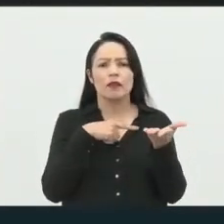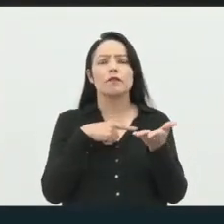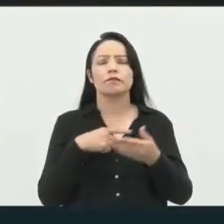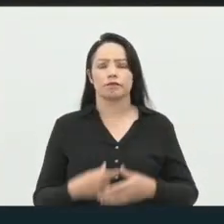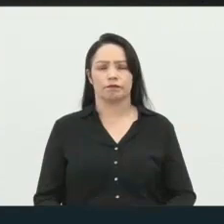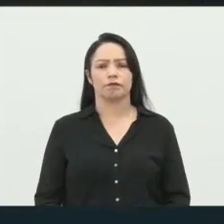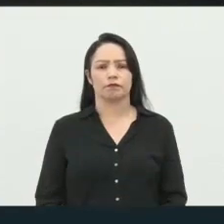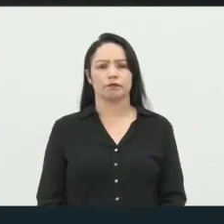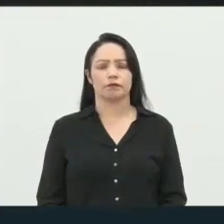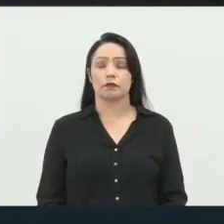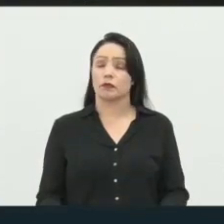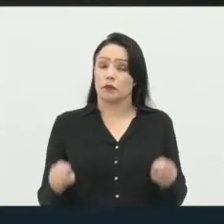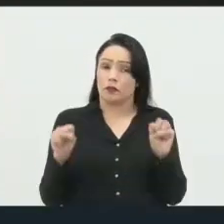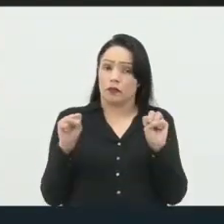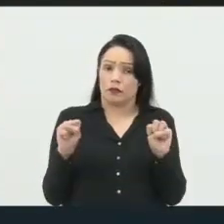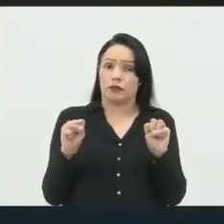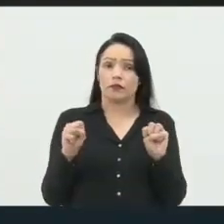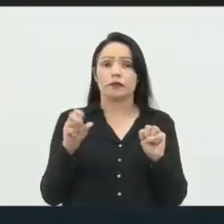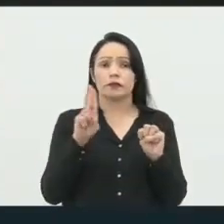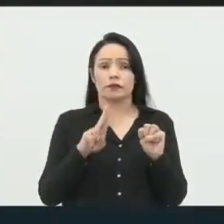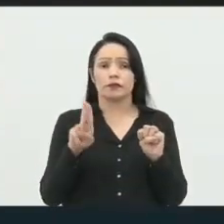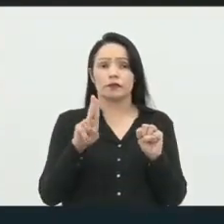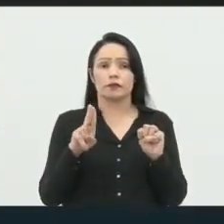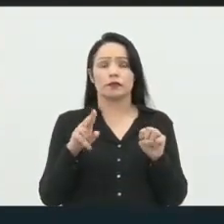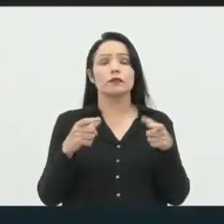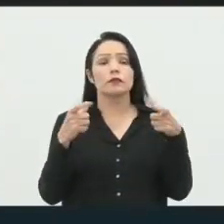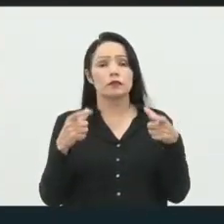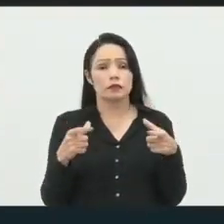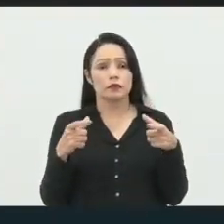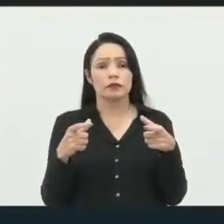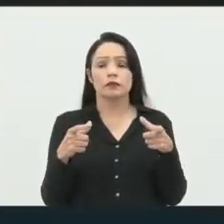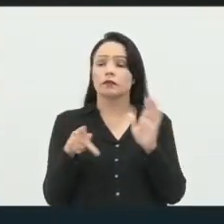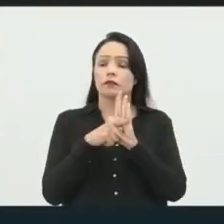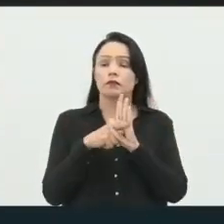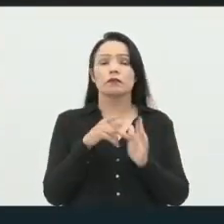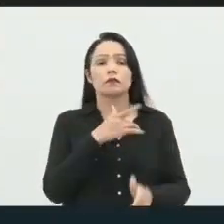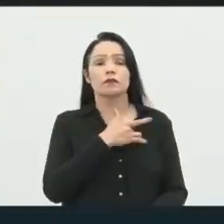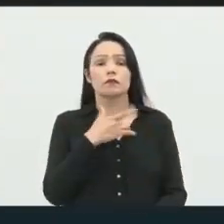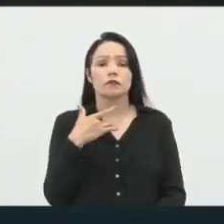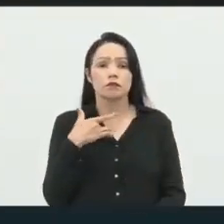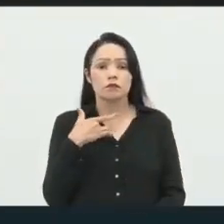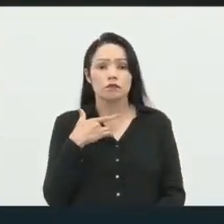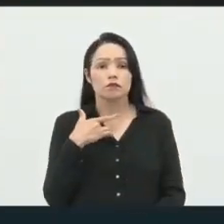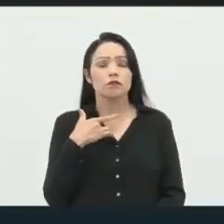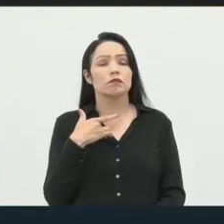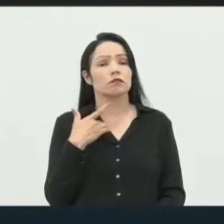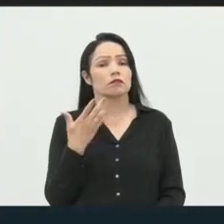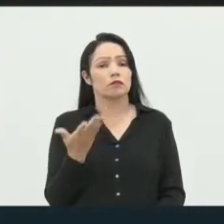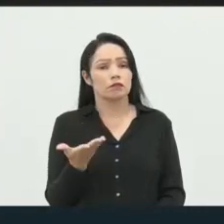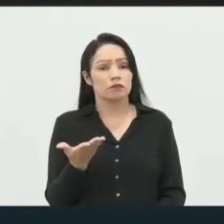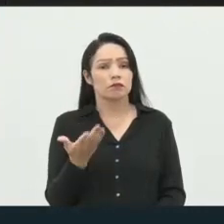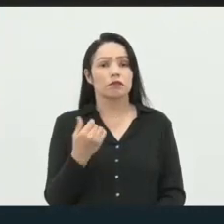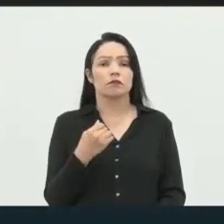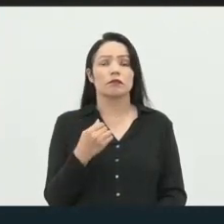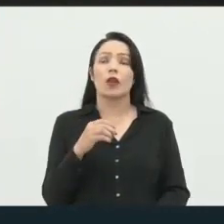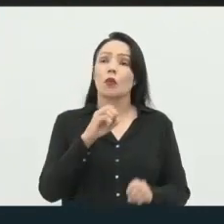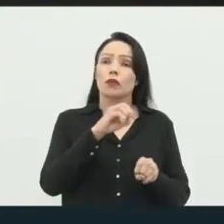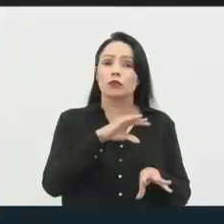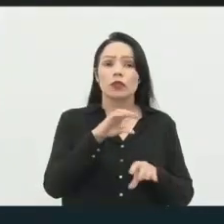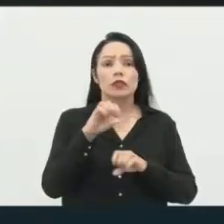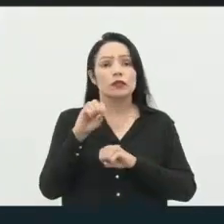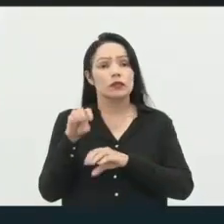poderia lá ser utilizado para um equipamento da Saúde poderia ser utilizado para um equipamento da educação para